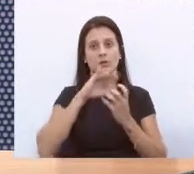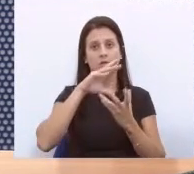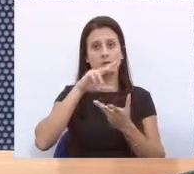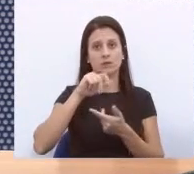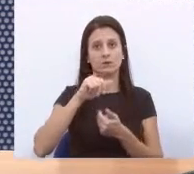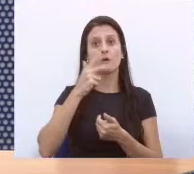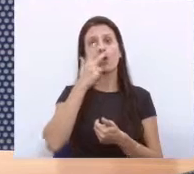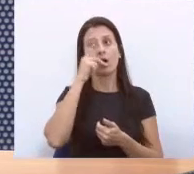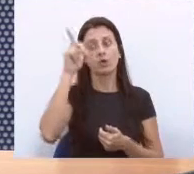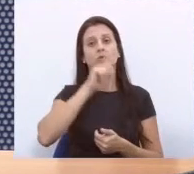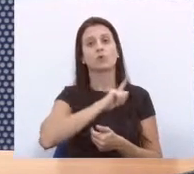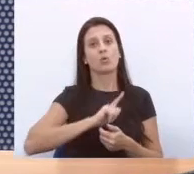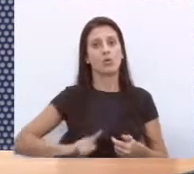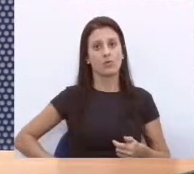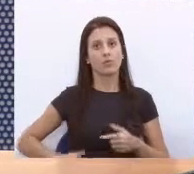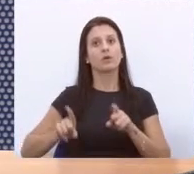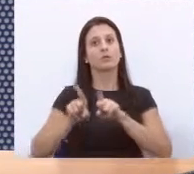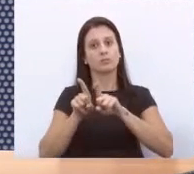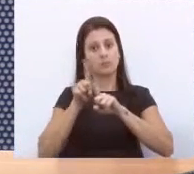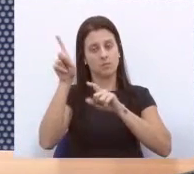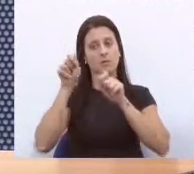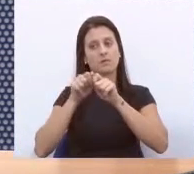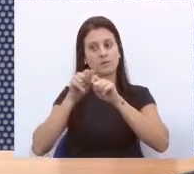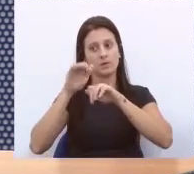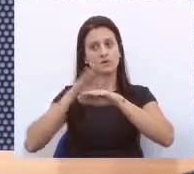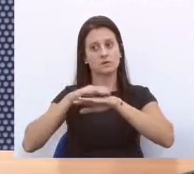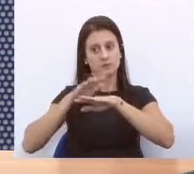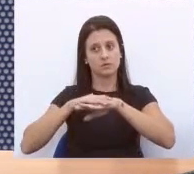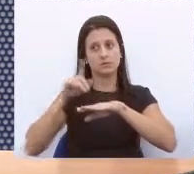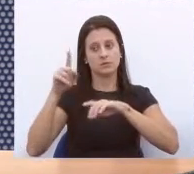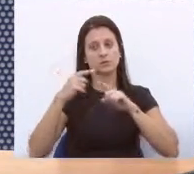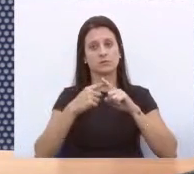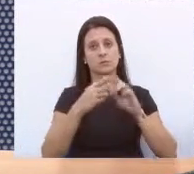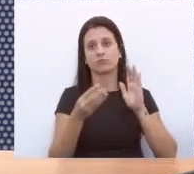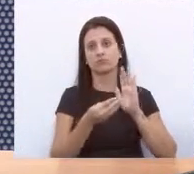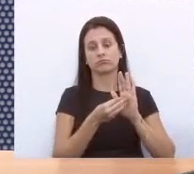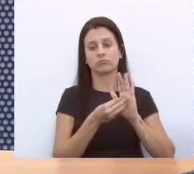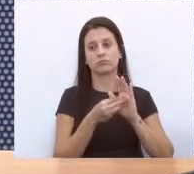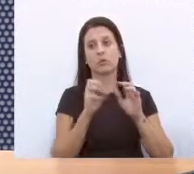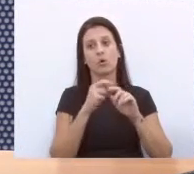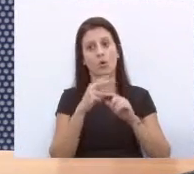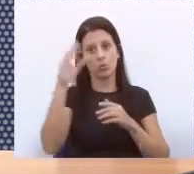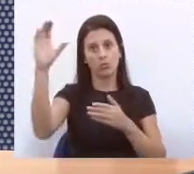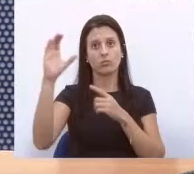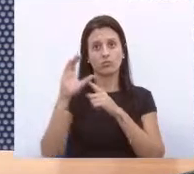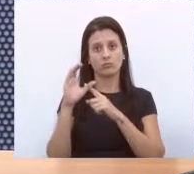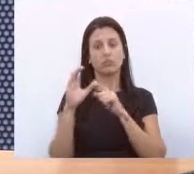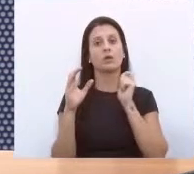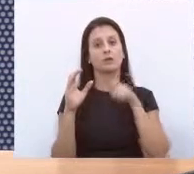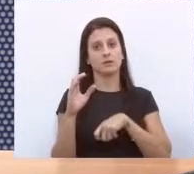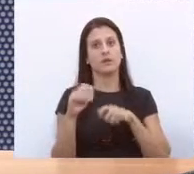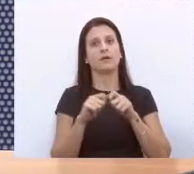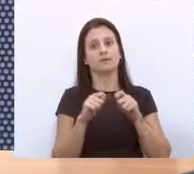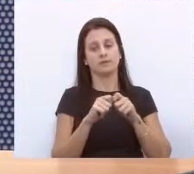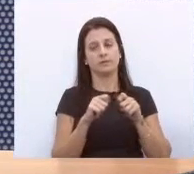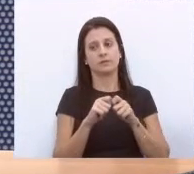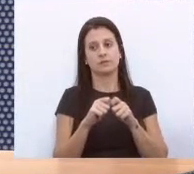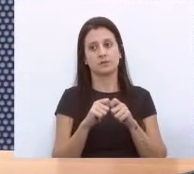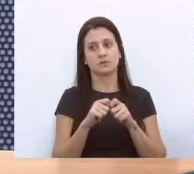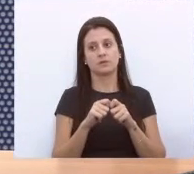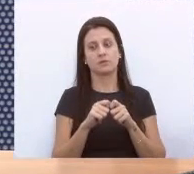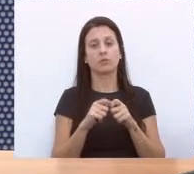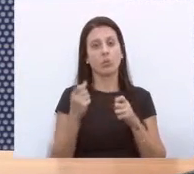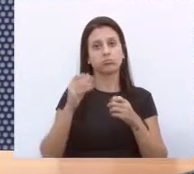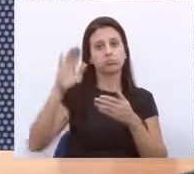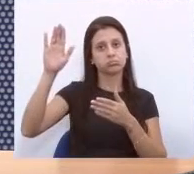novamente possa tá tá fazendo né por lá ou aportar esse recurso para nós para que a gente possa estar fazendo eles possam fazer por lá